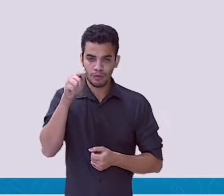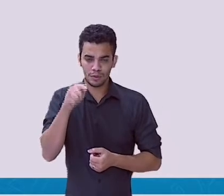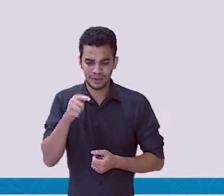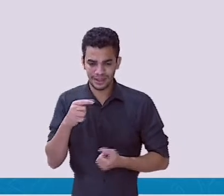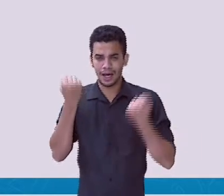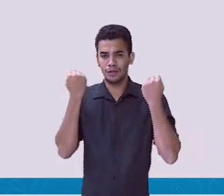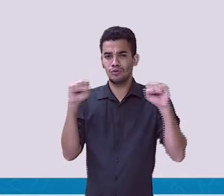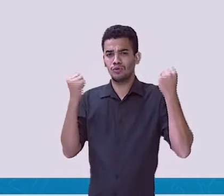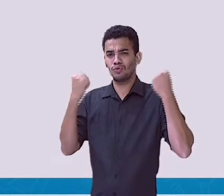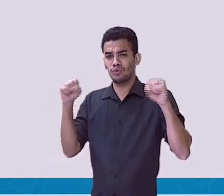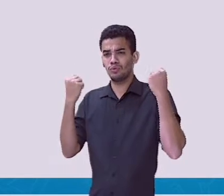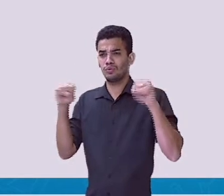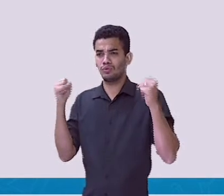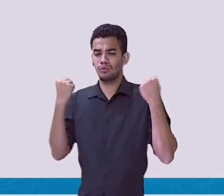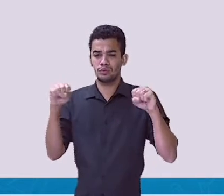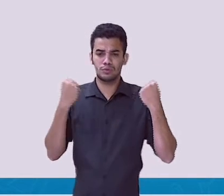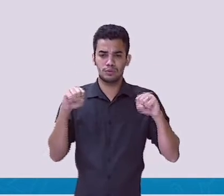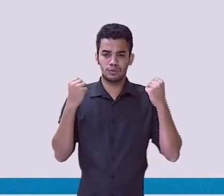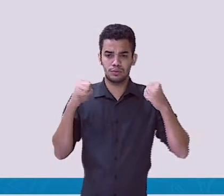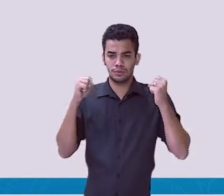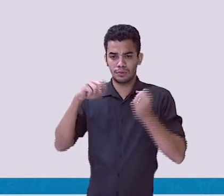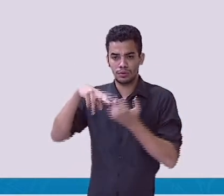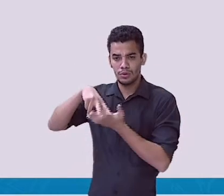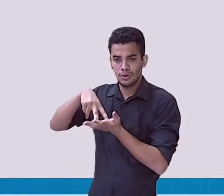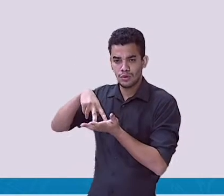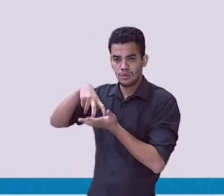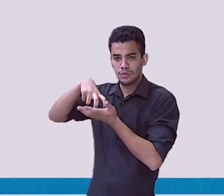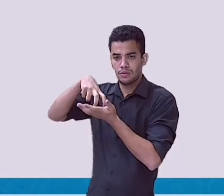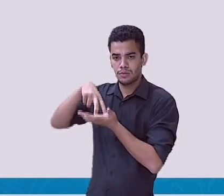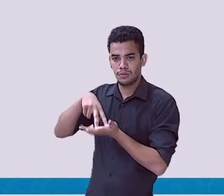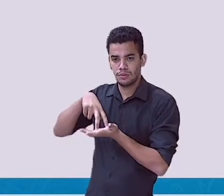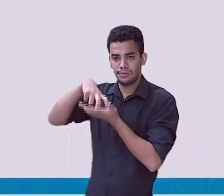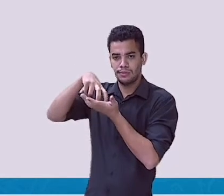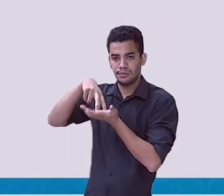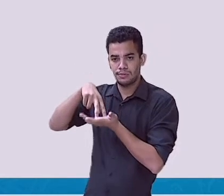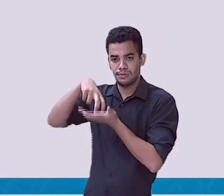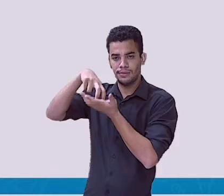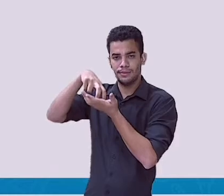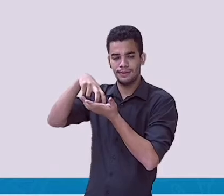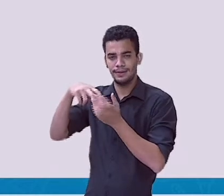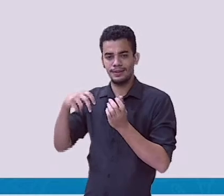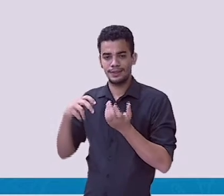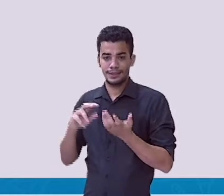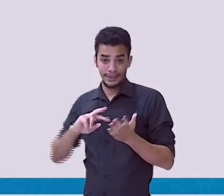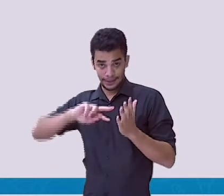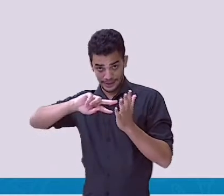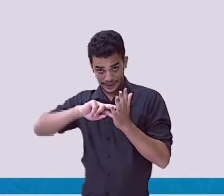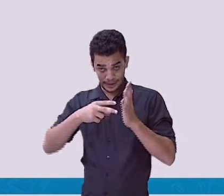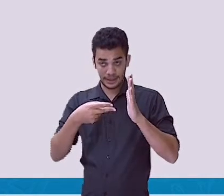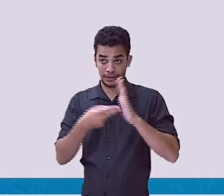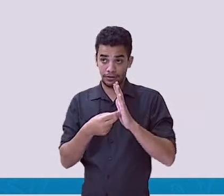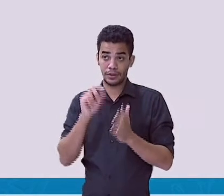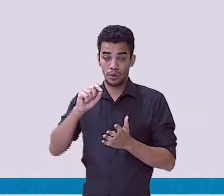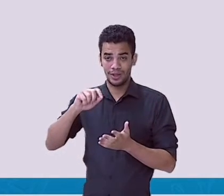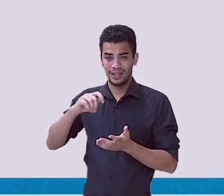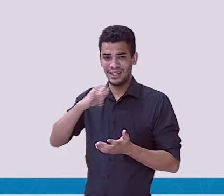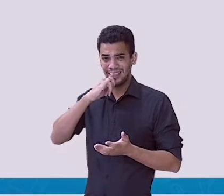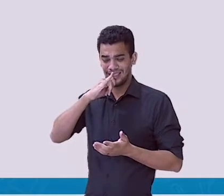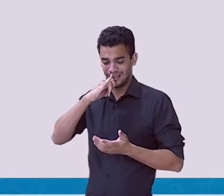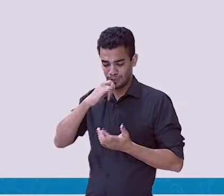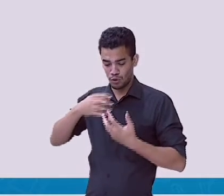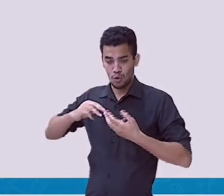de pé. Quando você faz ponta de pé e que você vê que a sua panturrilha, ela fica enrijecida, é porque estas